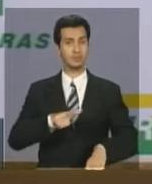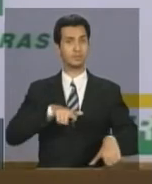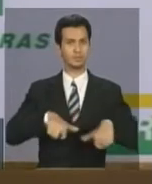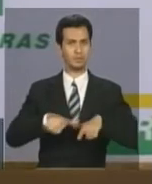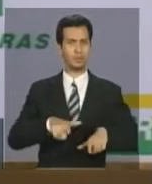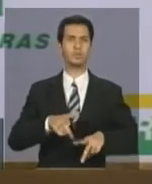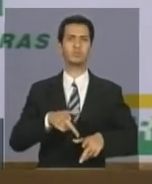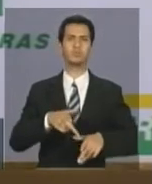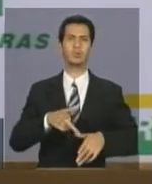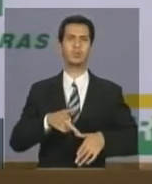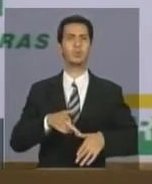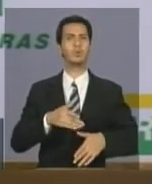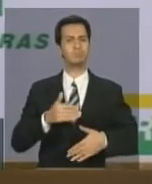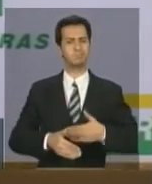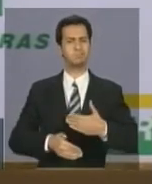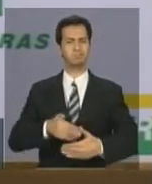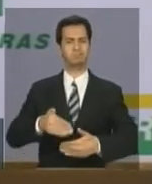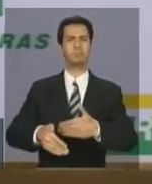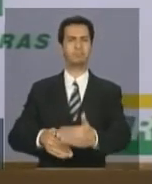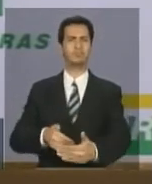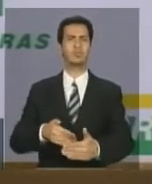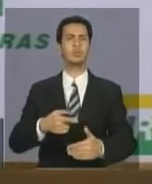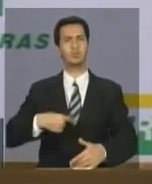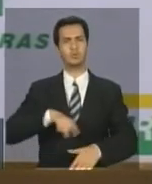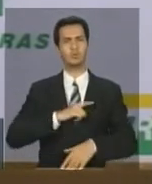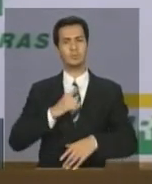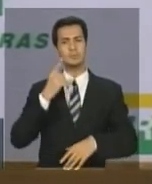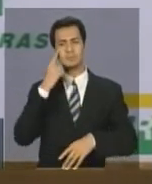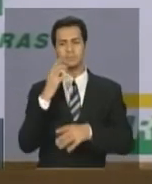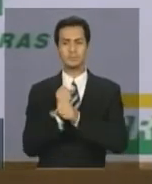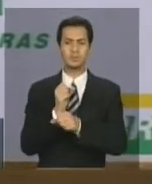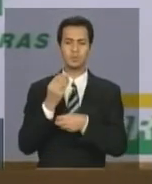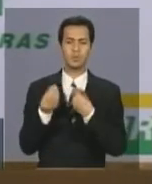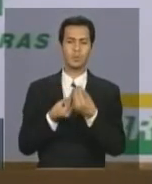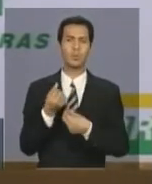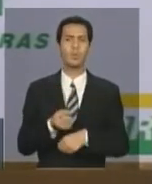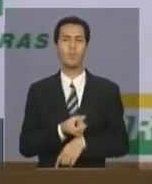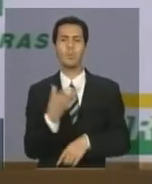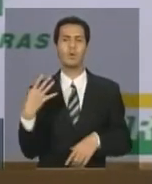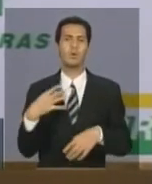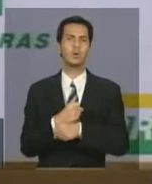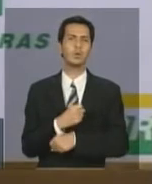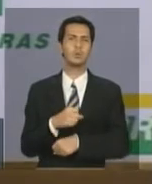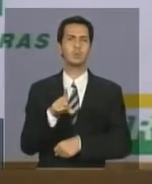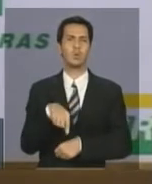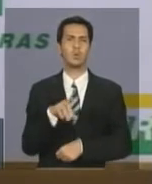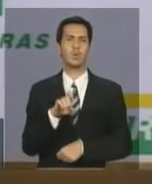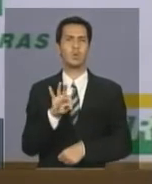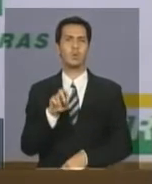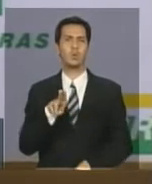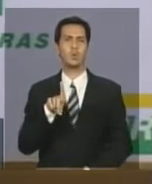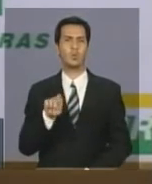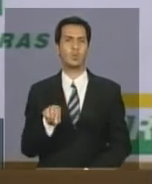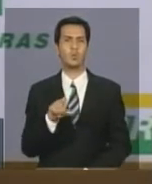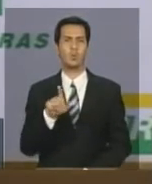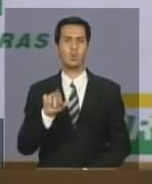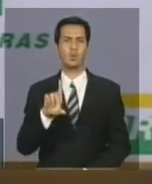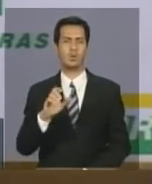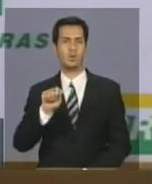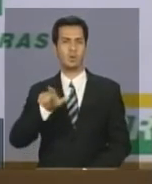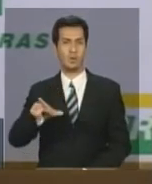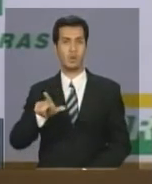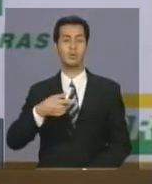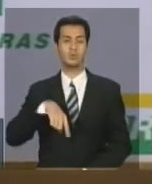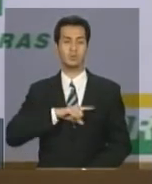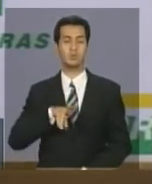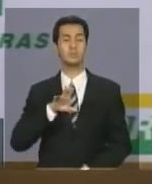continuado de cálculos de conteúdo local, uma conversa muito próxima com os fornecedores de